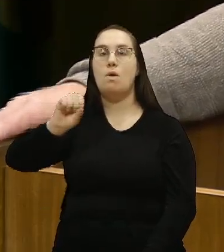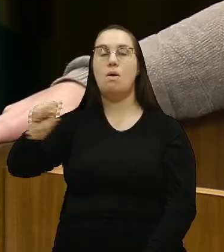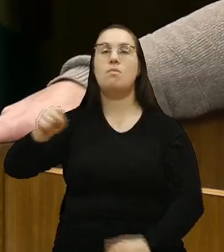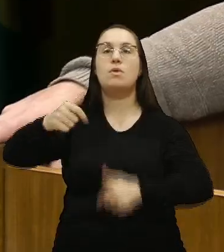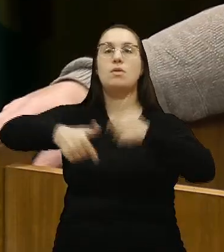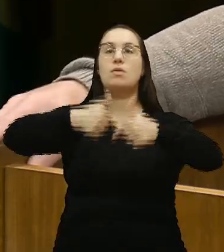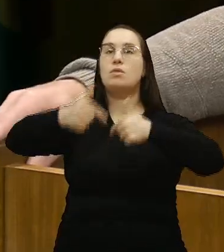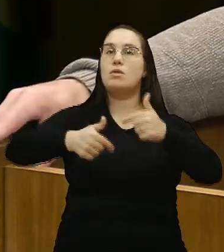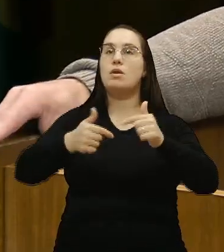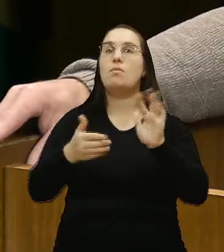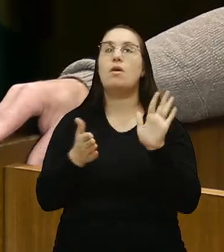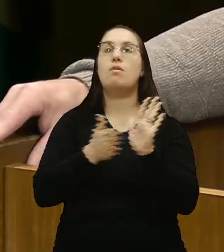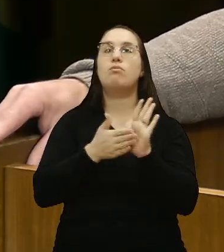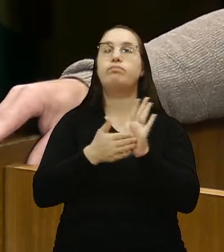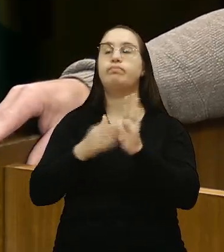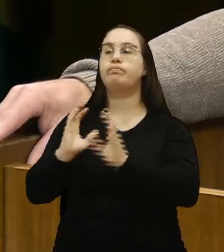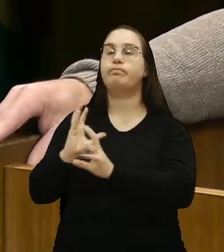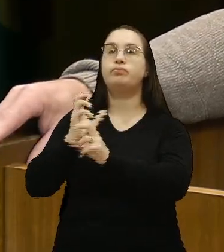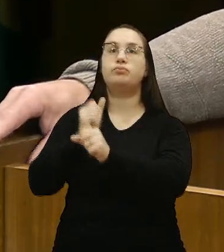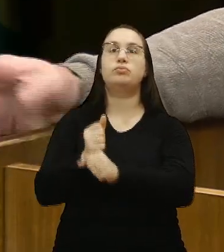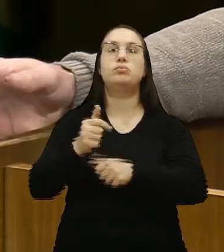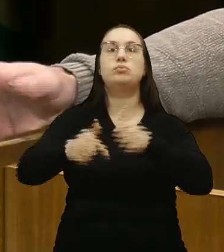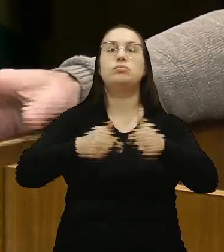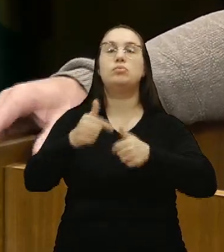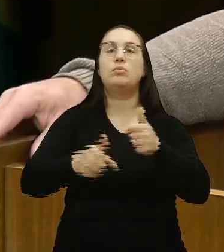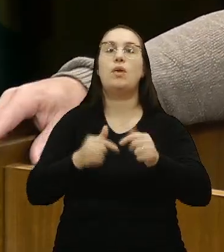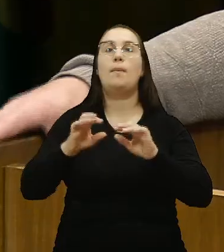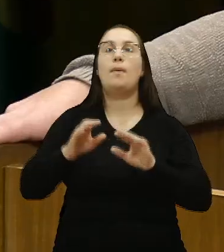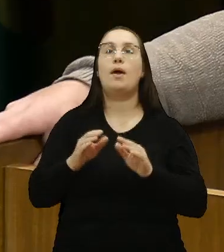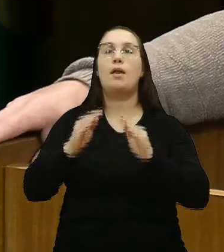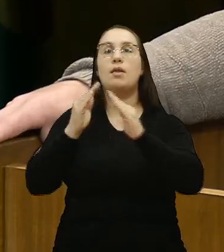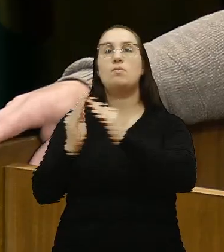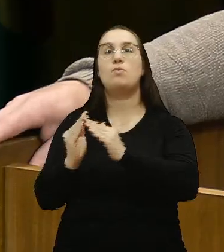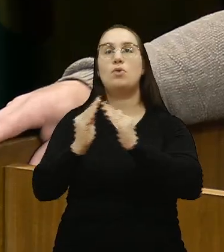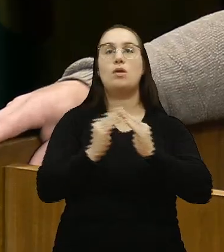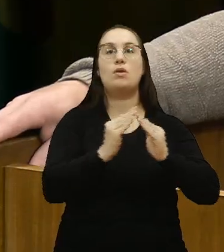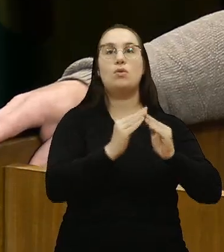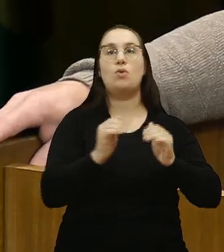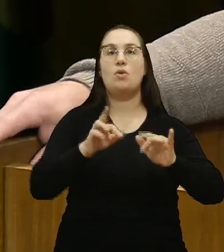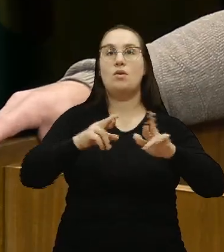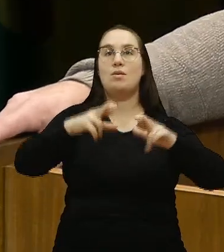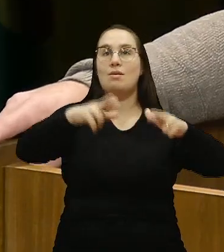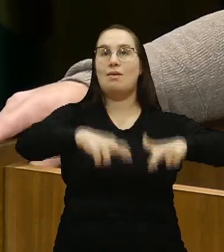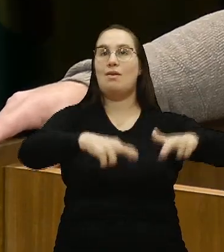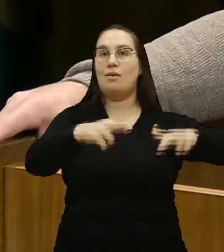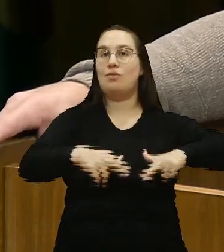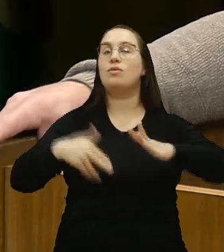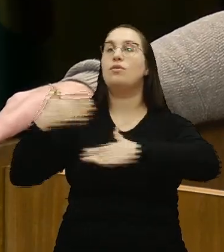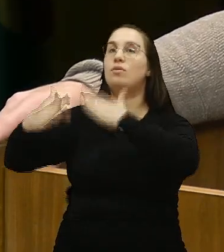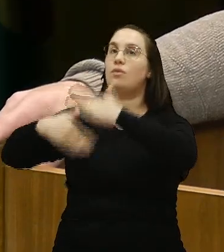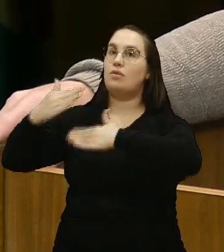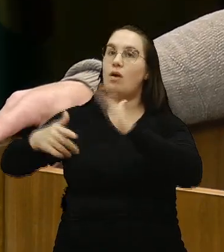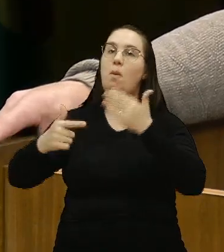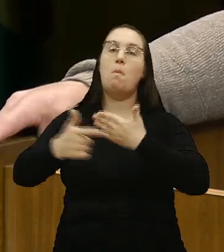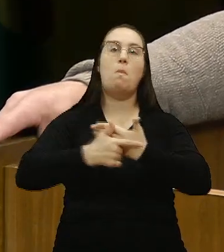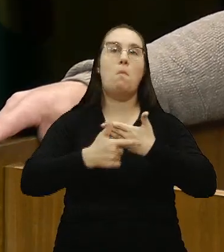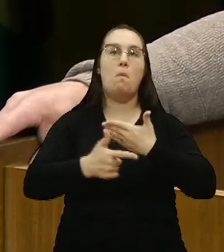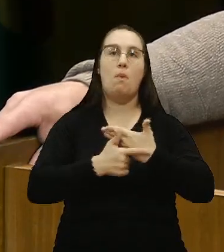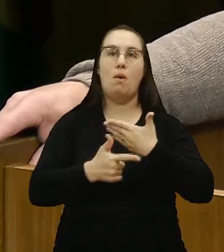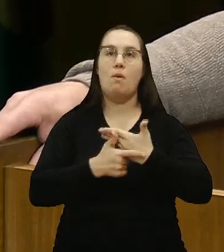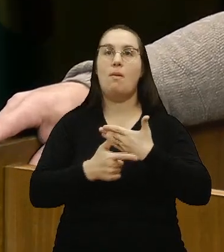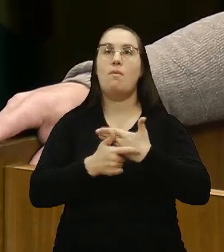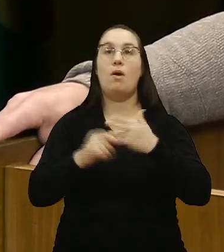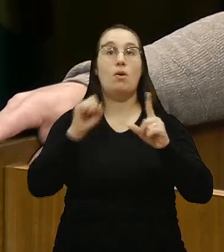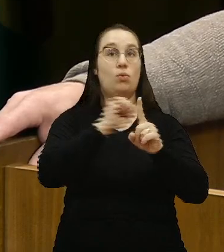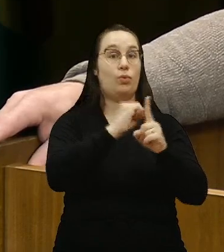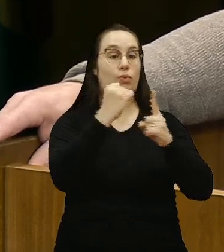de prestação de serviços para os moradores da região. Então, teu pai desempenhou um baita papel, além de